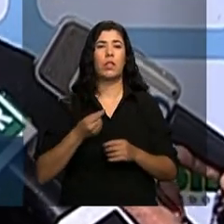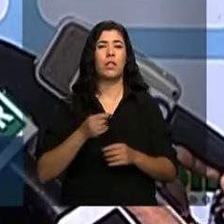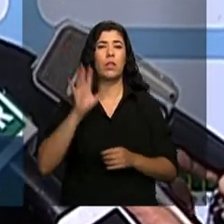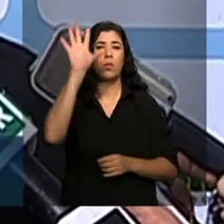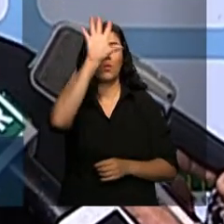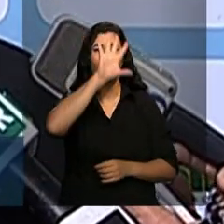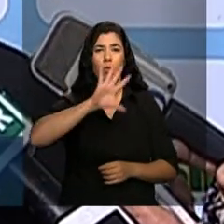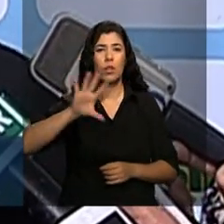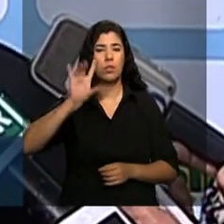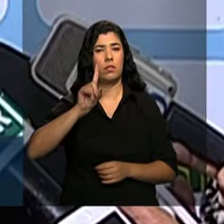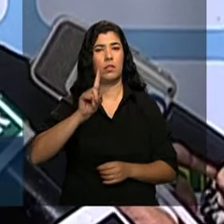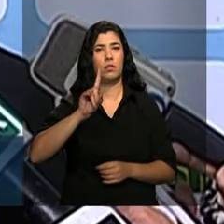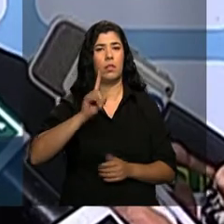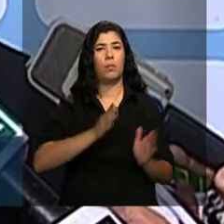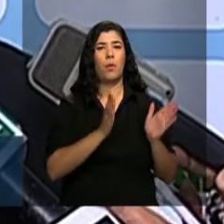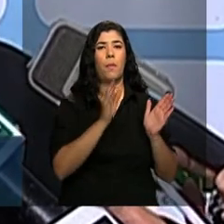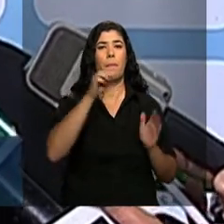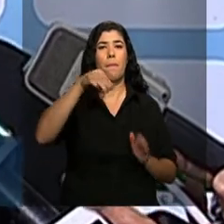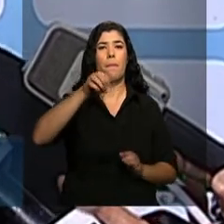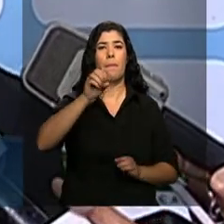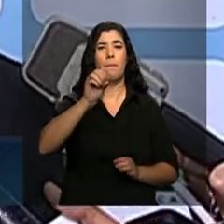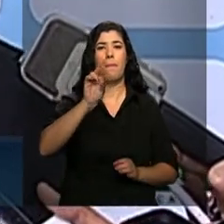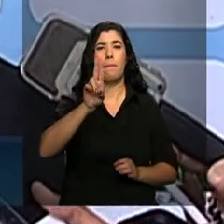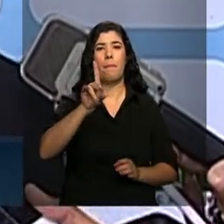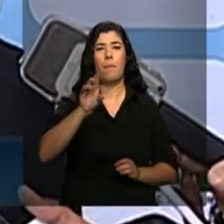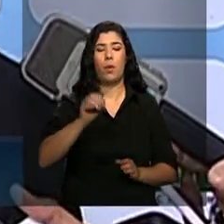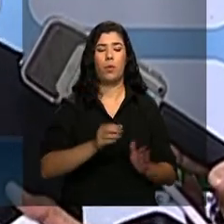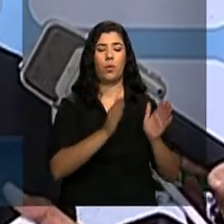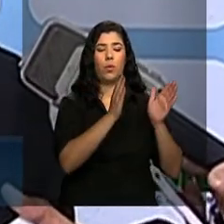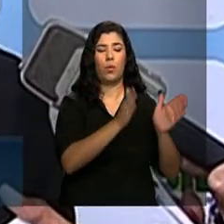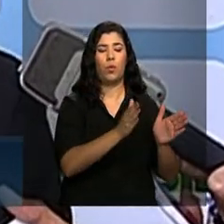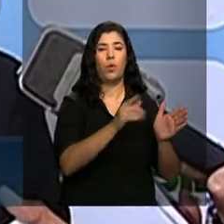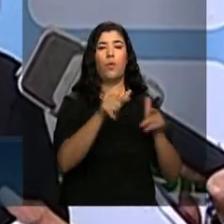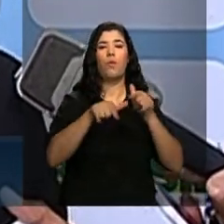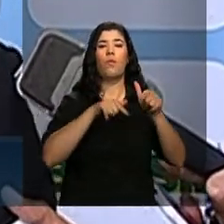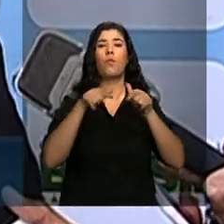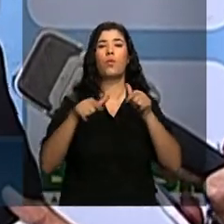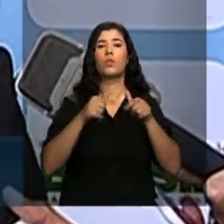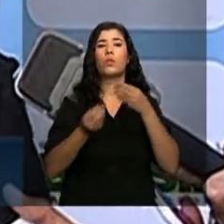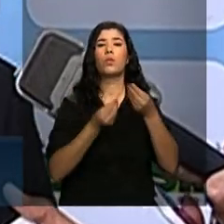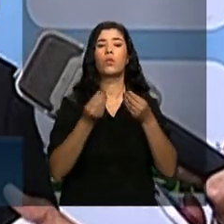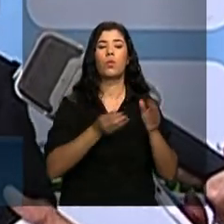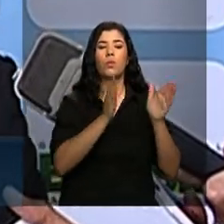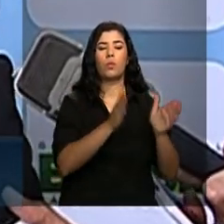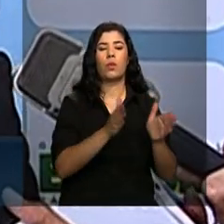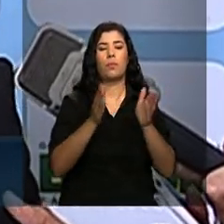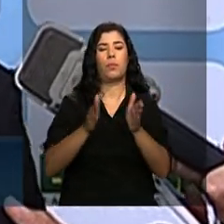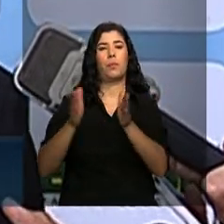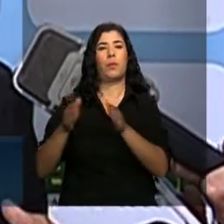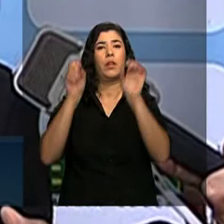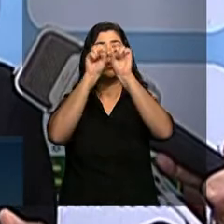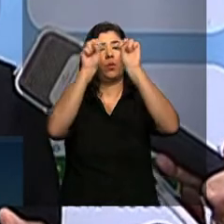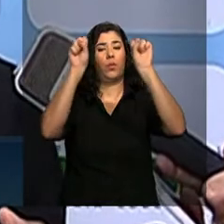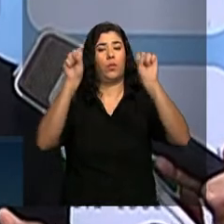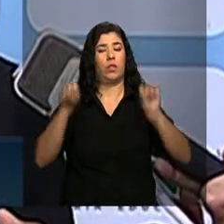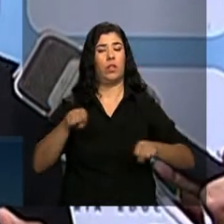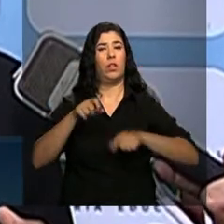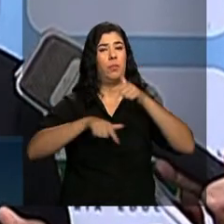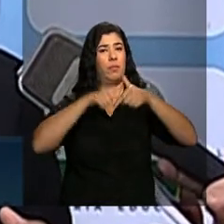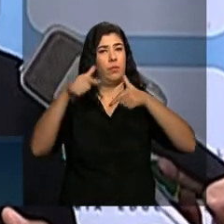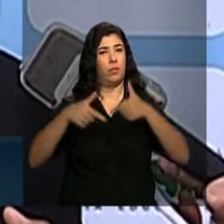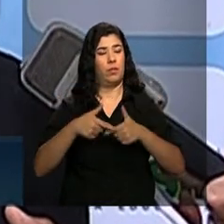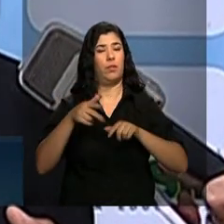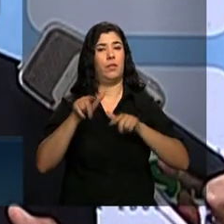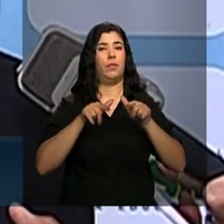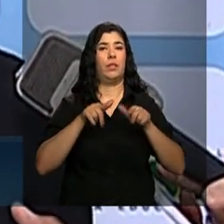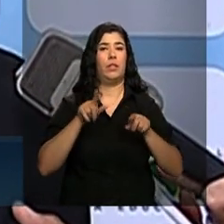feito por pedaços, por modos. Quando ela se referiu a cinco, são cinco outras funcionalidades que serão trazidas para esse sistema web, para que